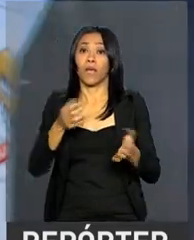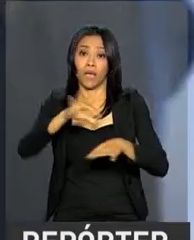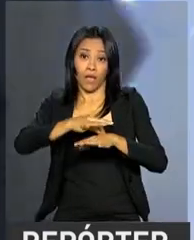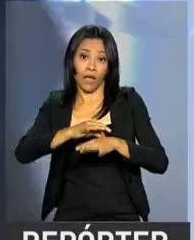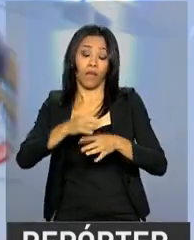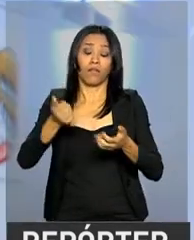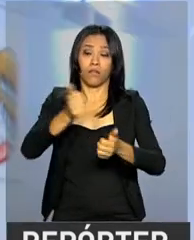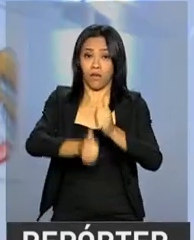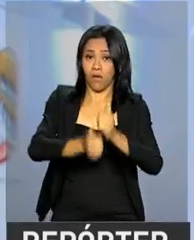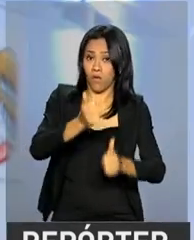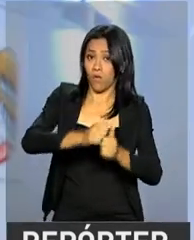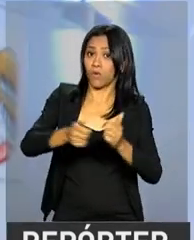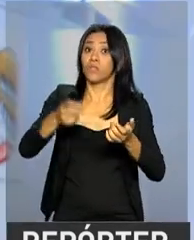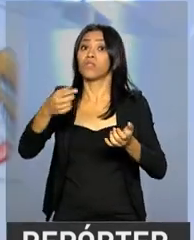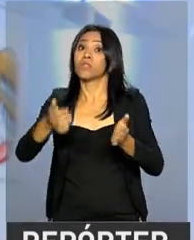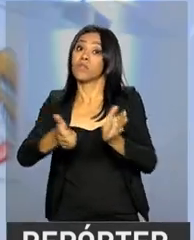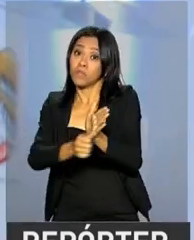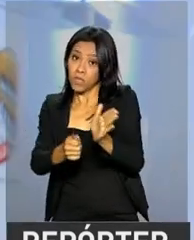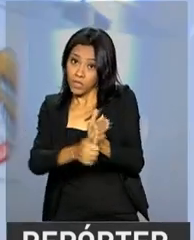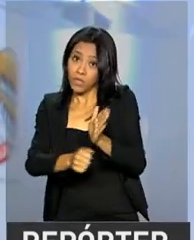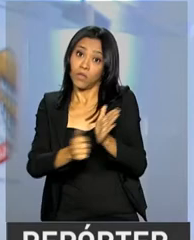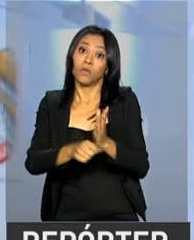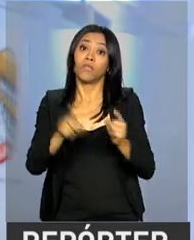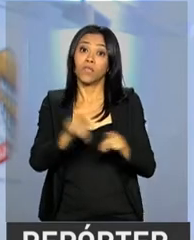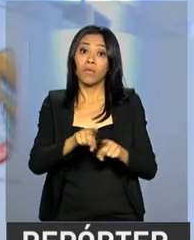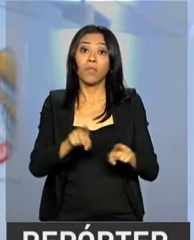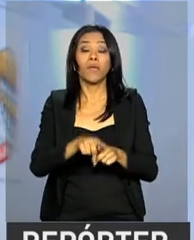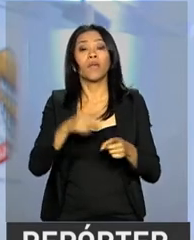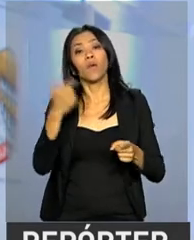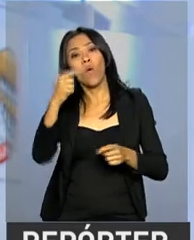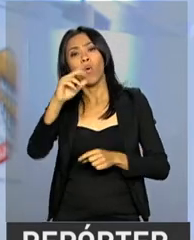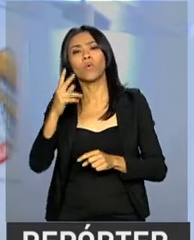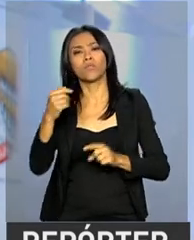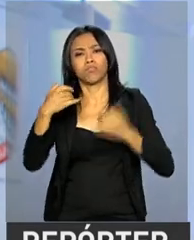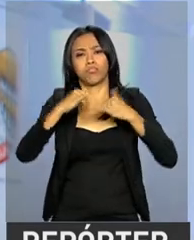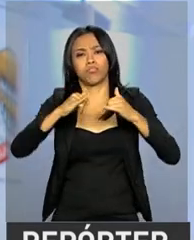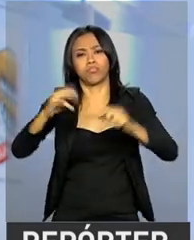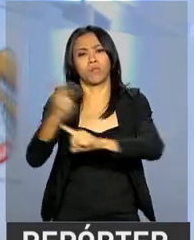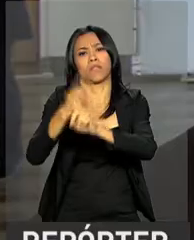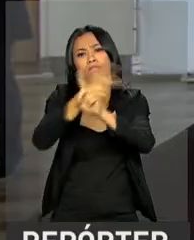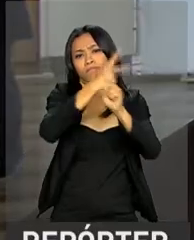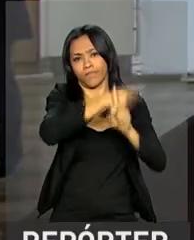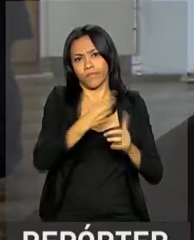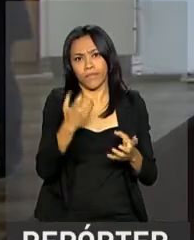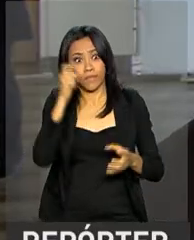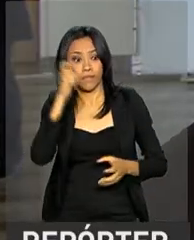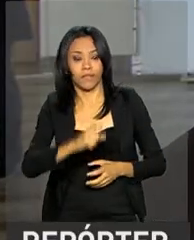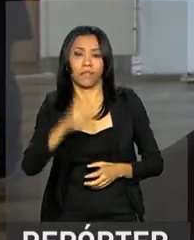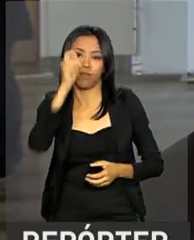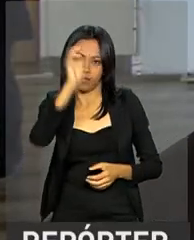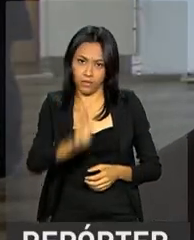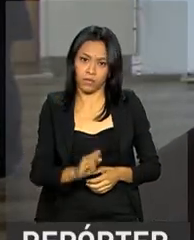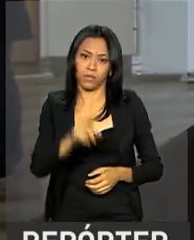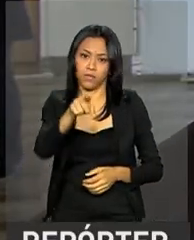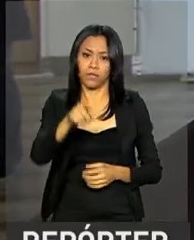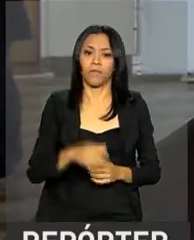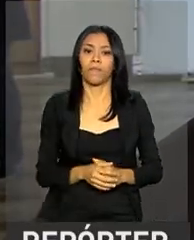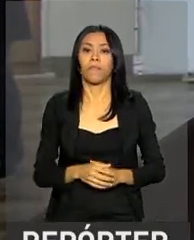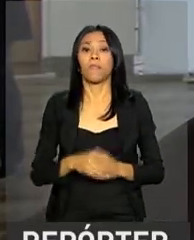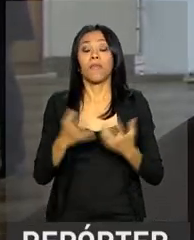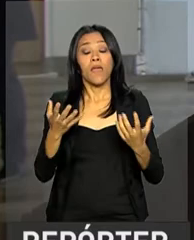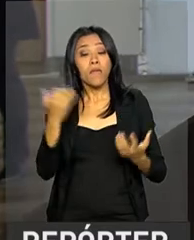energia alternativa os dois lados estão interessados em negócios lucrativos muito importante a gente abrir